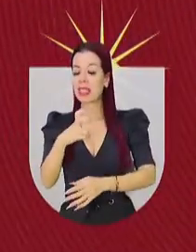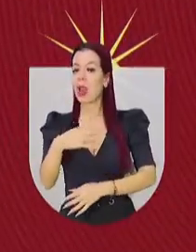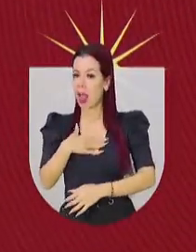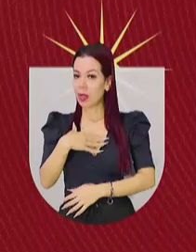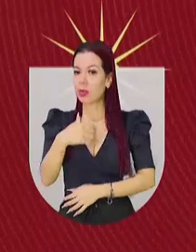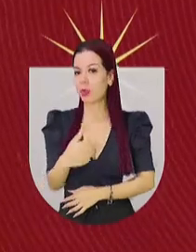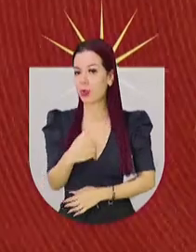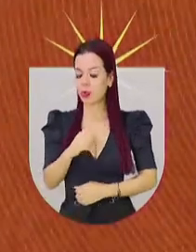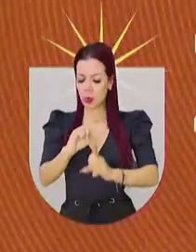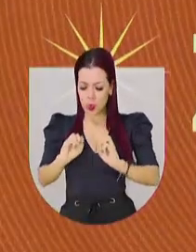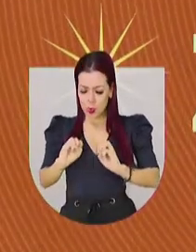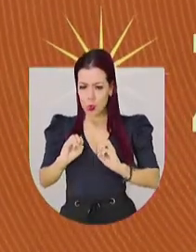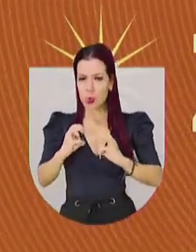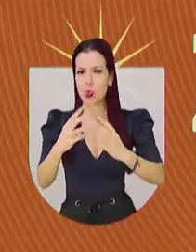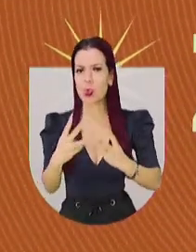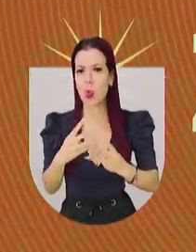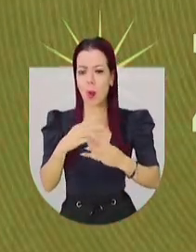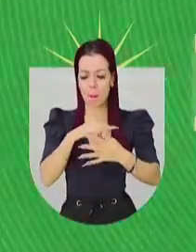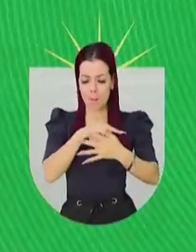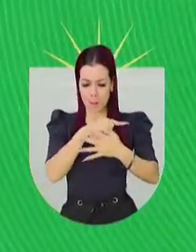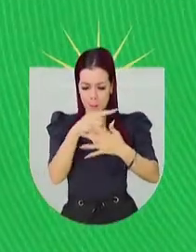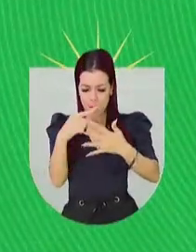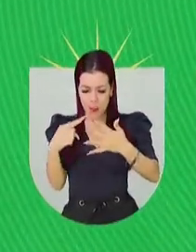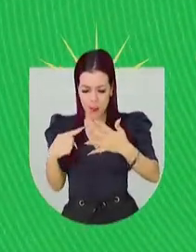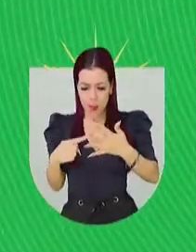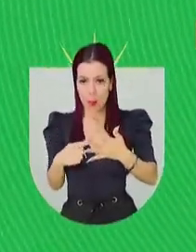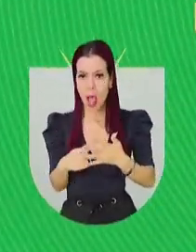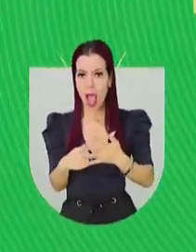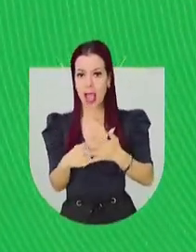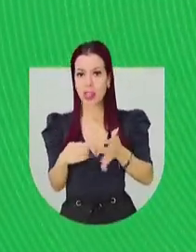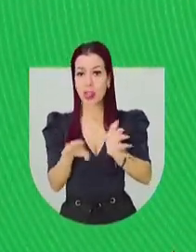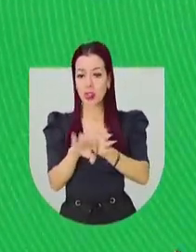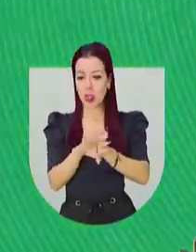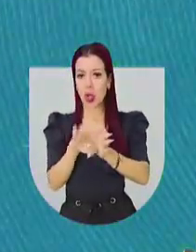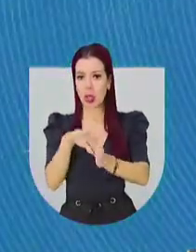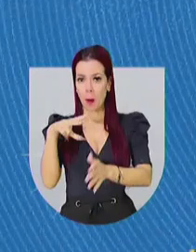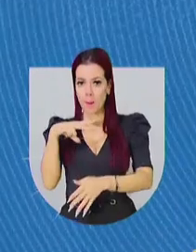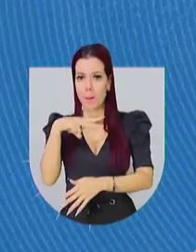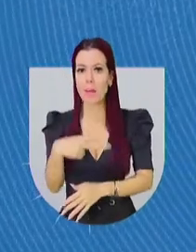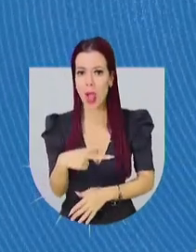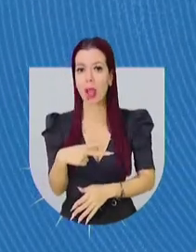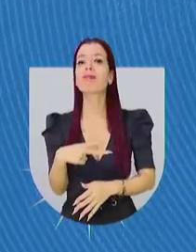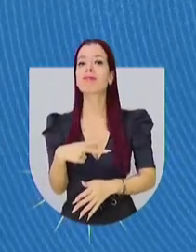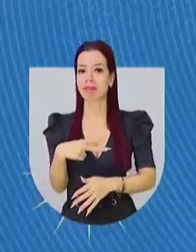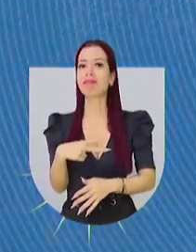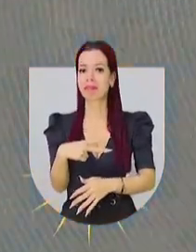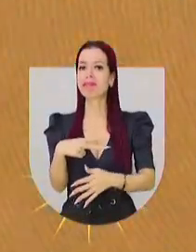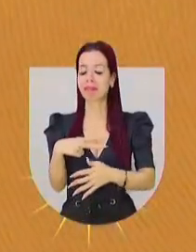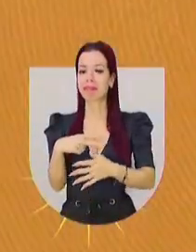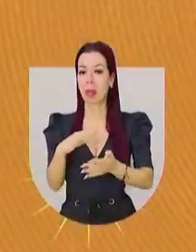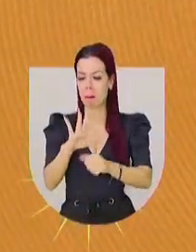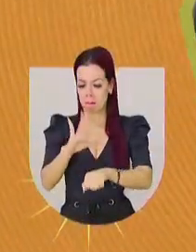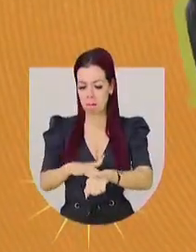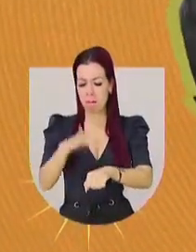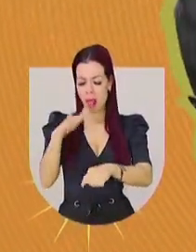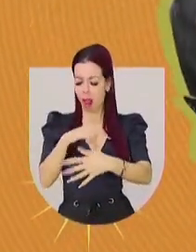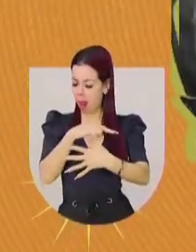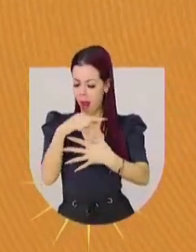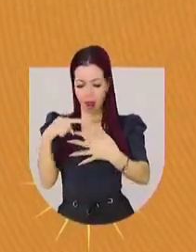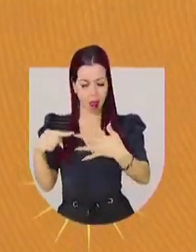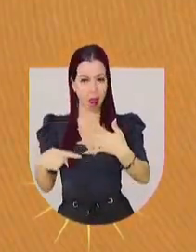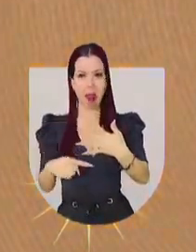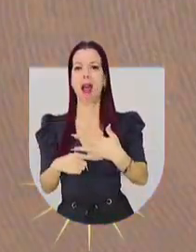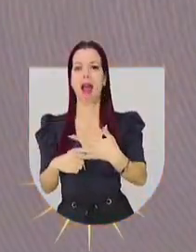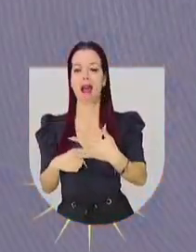Shows com Alexandre Pires, Zé Ramalho, Norberto Cruz direto de Portugal, Sandra Sá e Olodum, Teodoro e Sampaio e